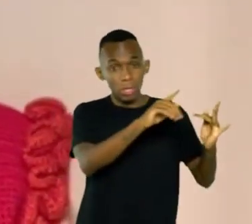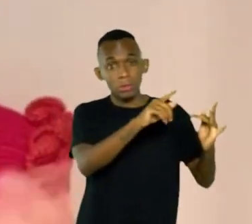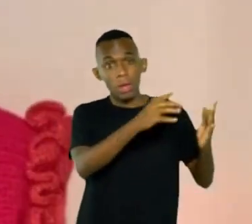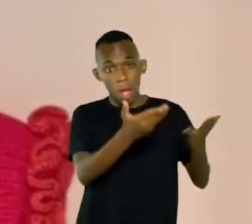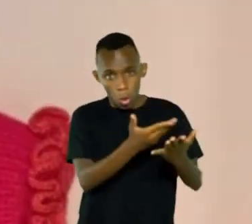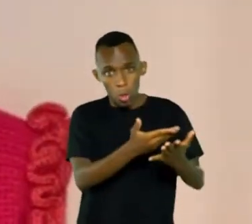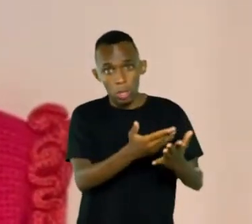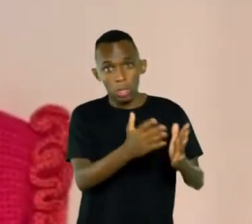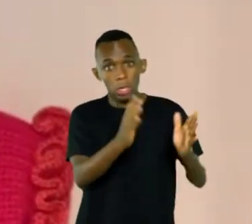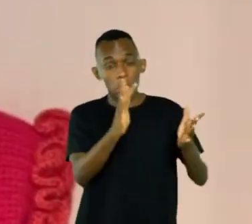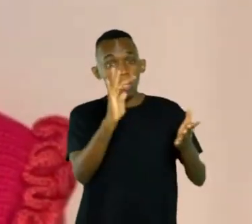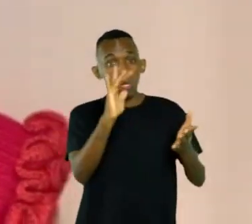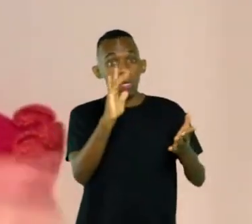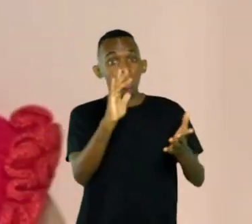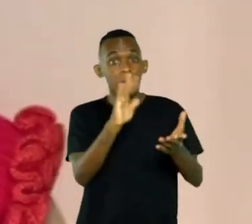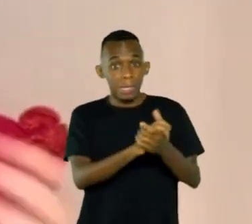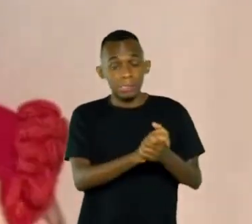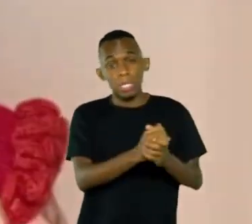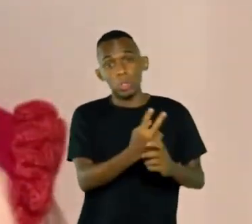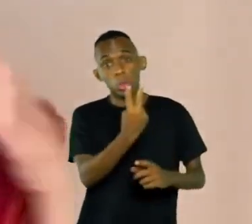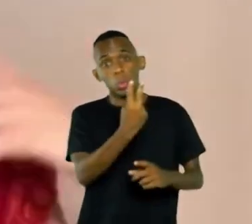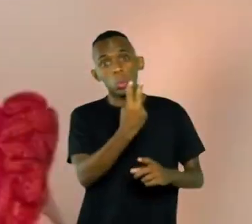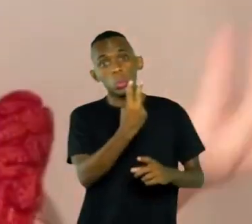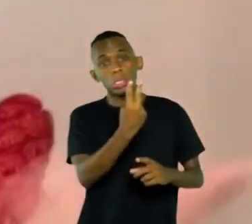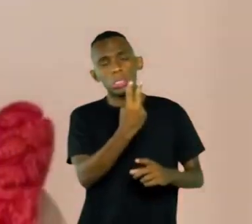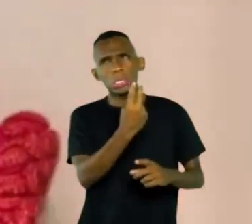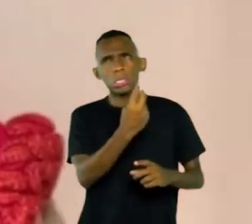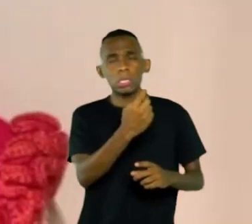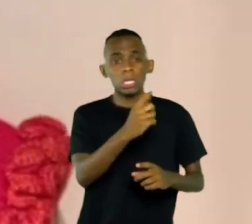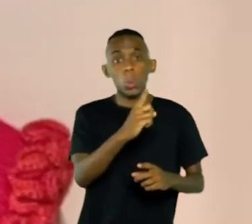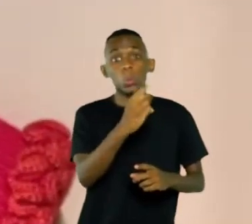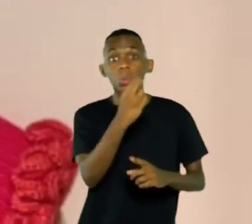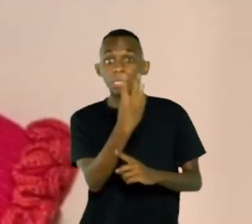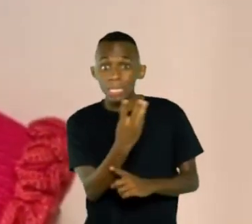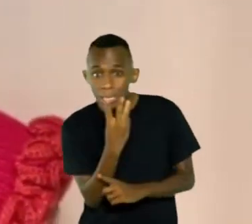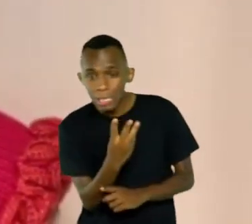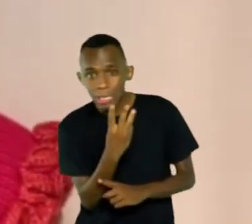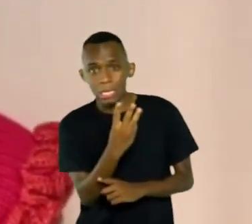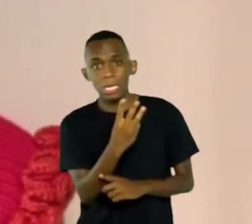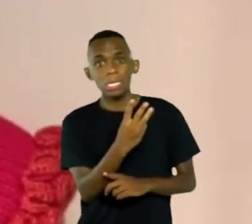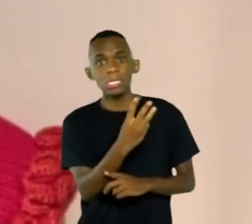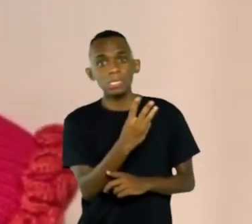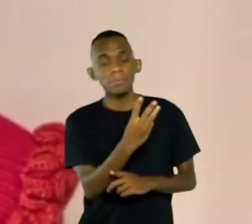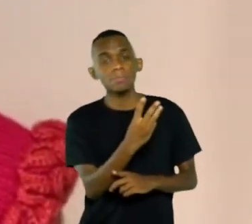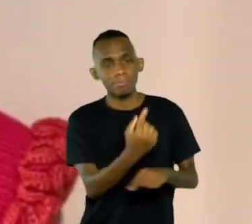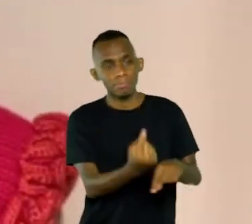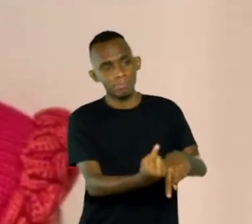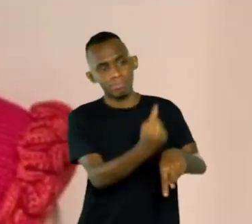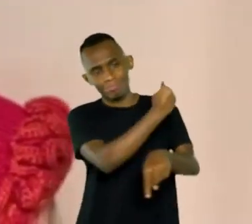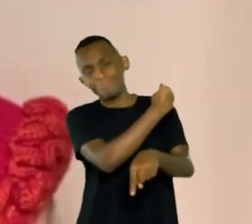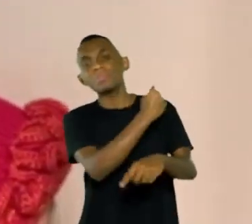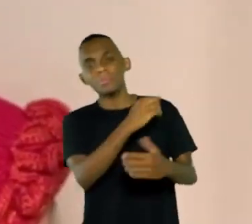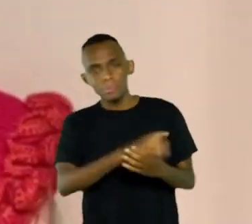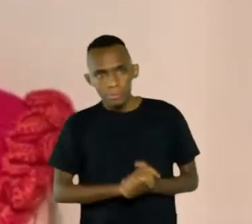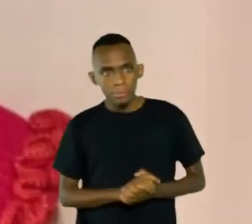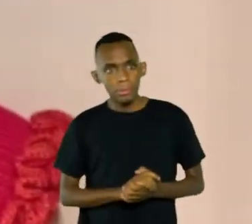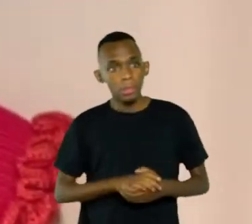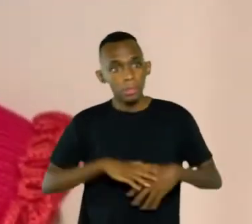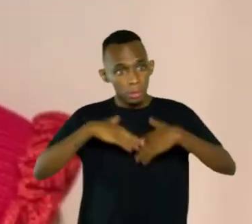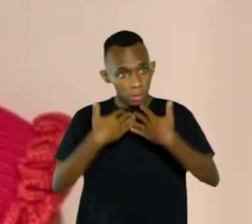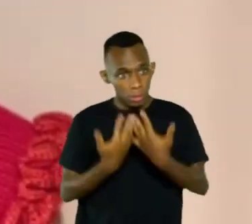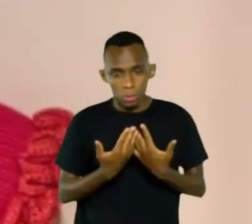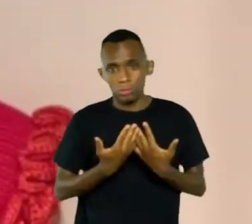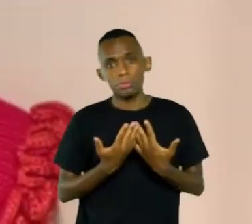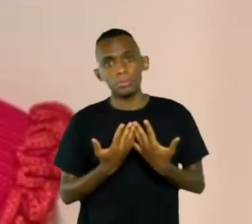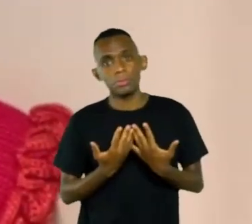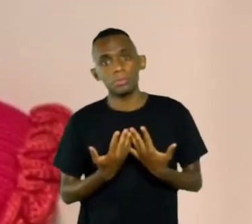tem duas ex-mulheres, aliás, três, porque tem uma que ele também viveu 10 anos com ela, mas ele não teve filho com ela. Então, a gente não convive,